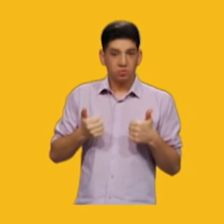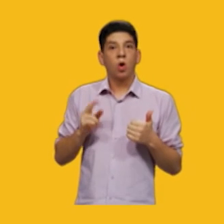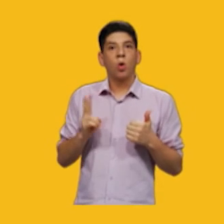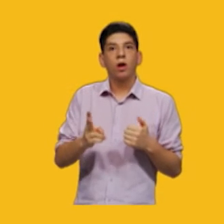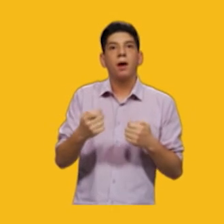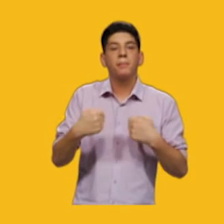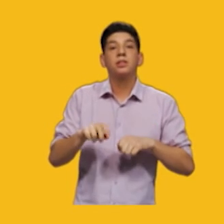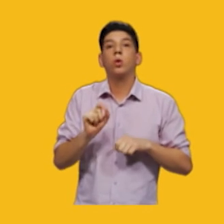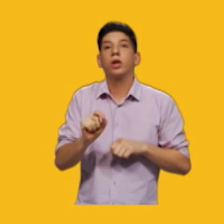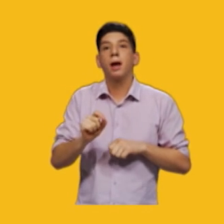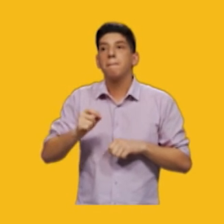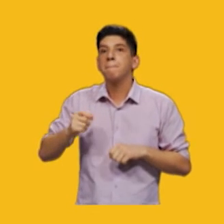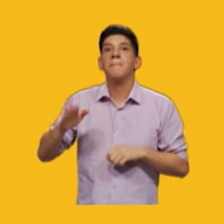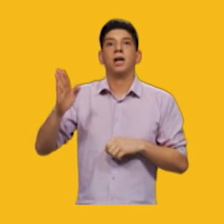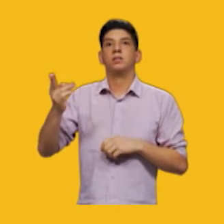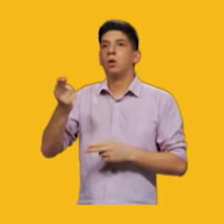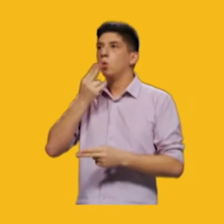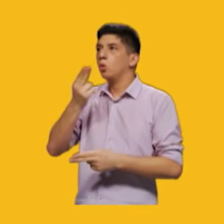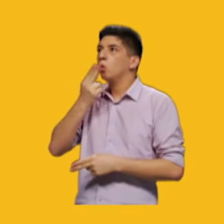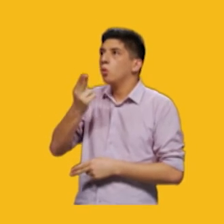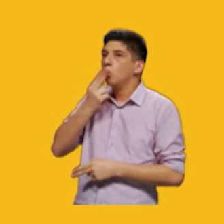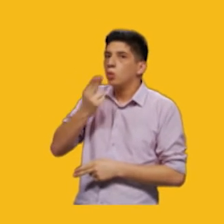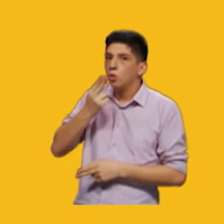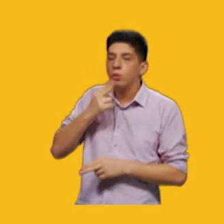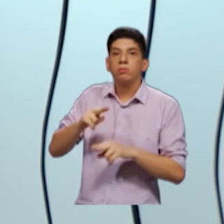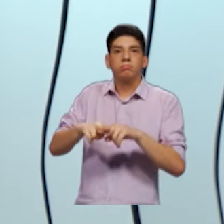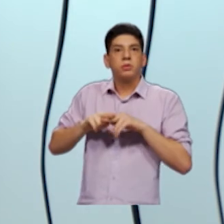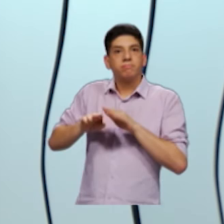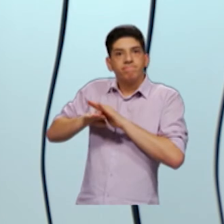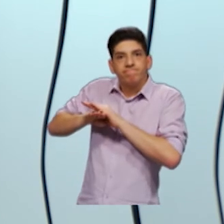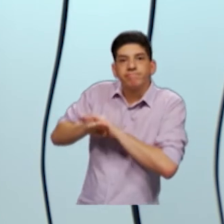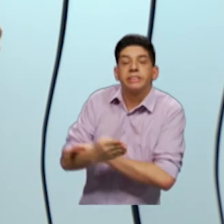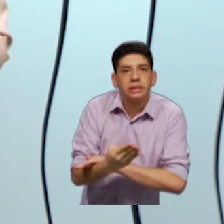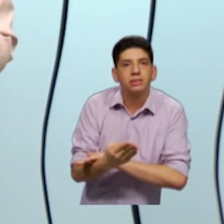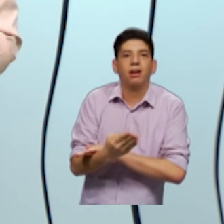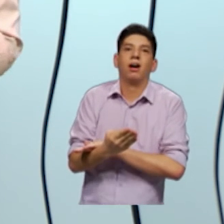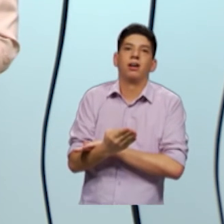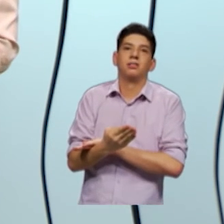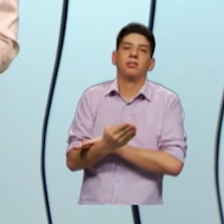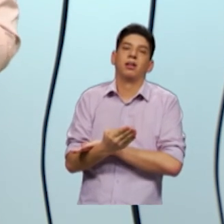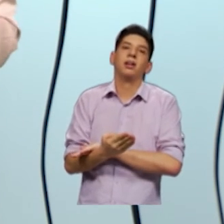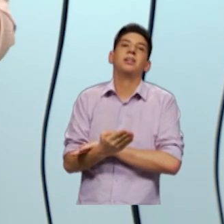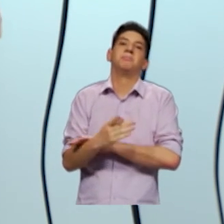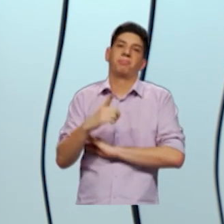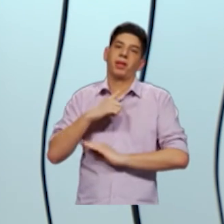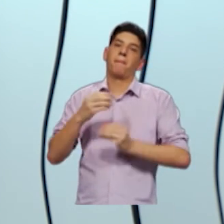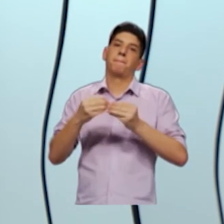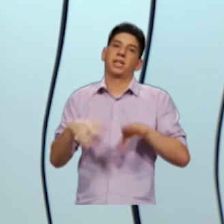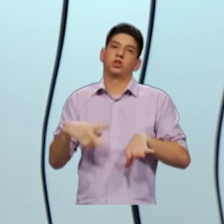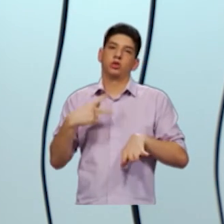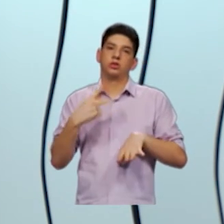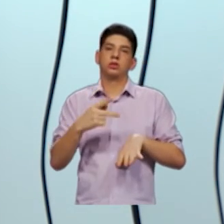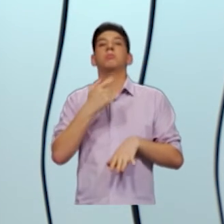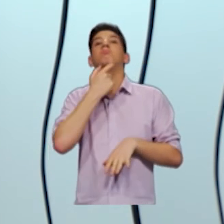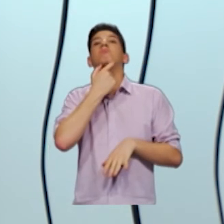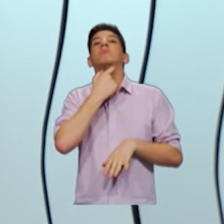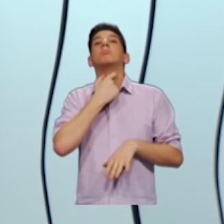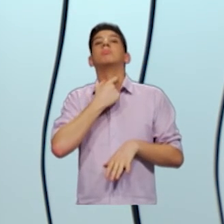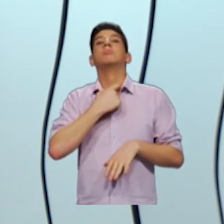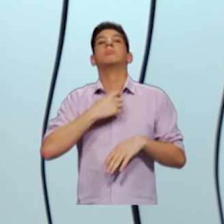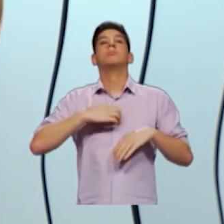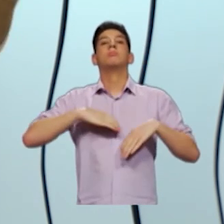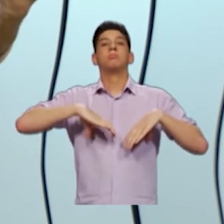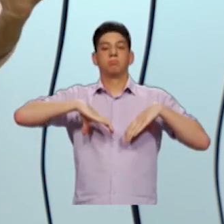isso você se torna viciado pela nicotina, comprometendo aí suas vias respiratórias, que são os brônquios,